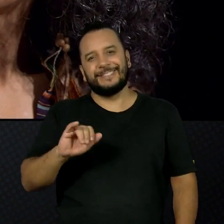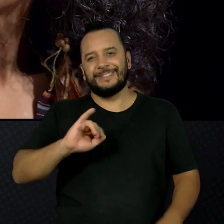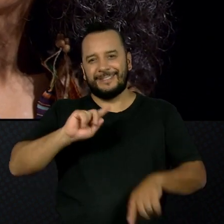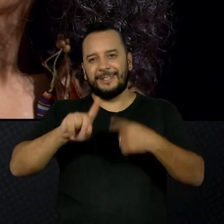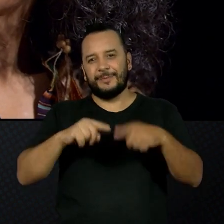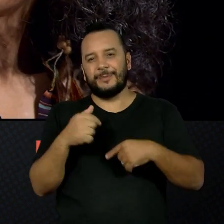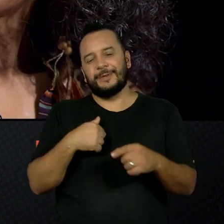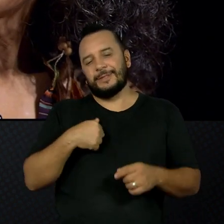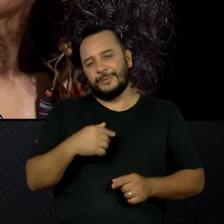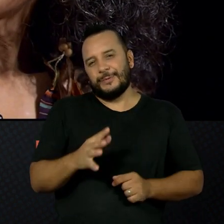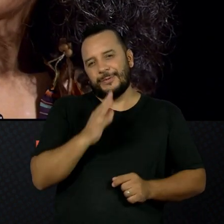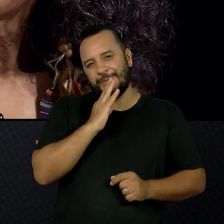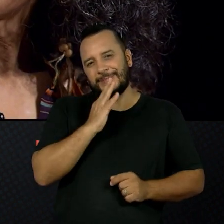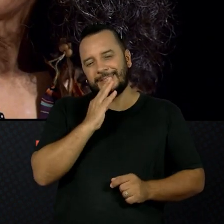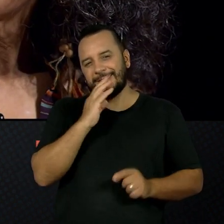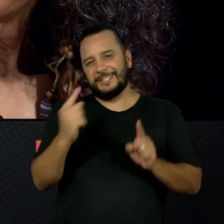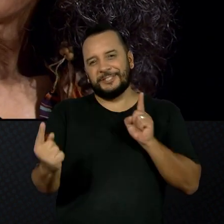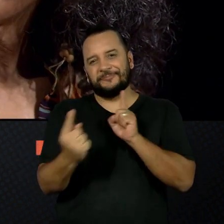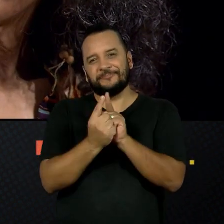conheci